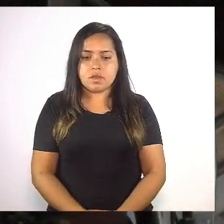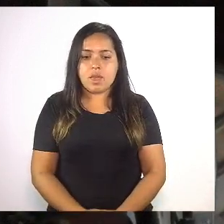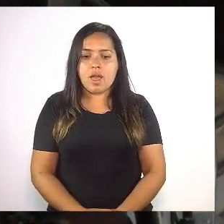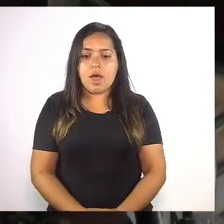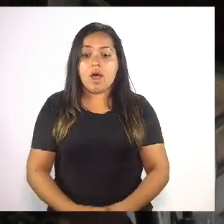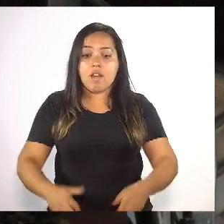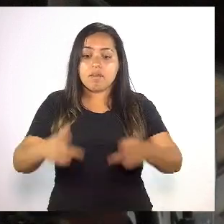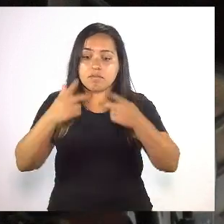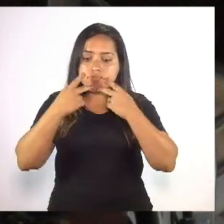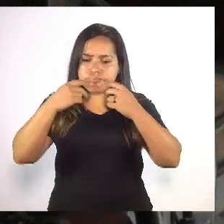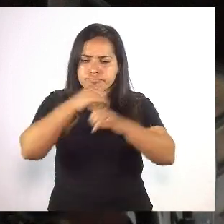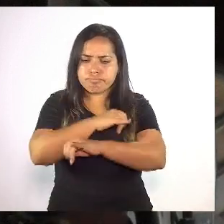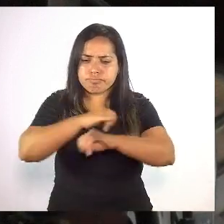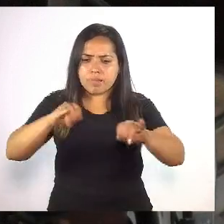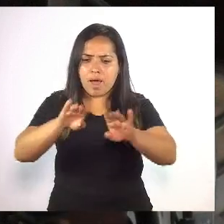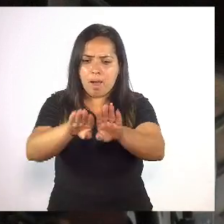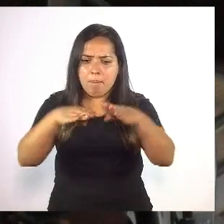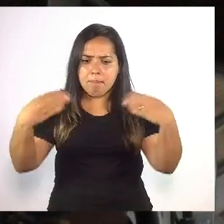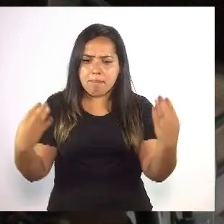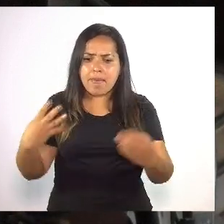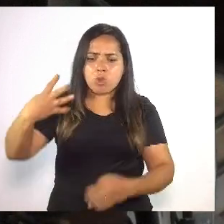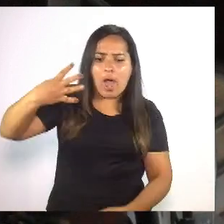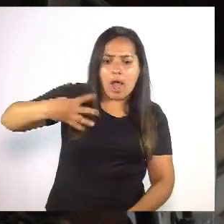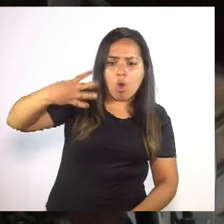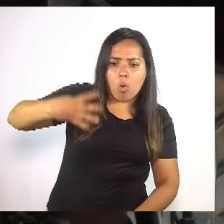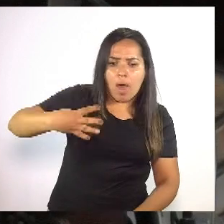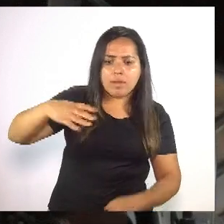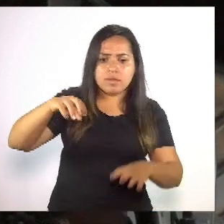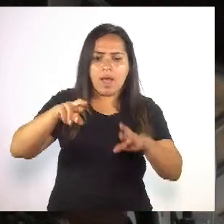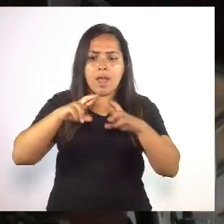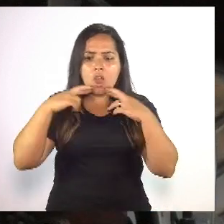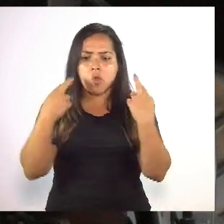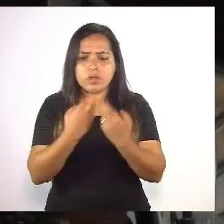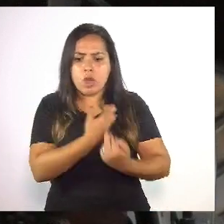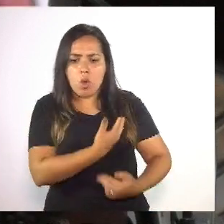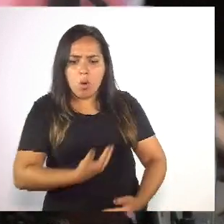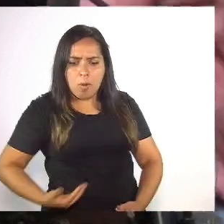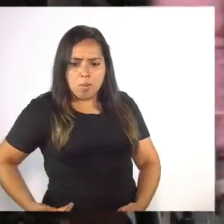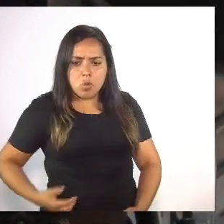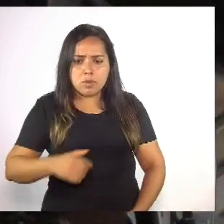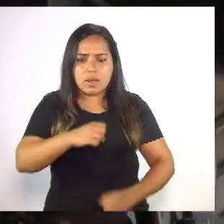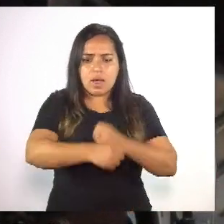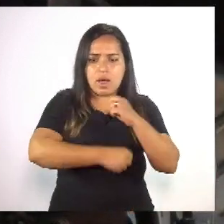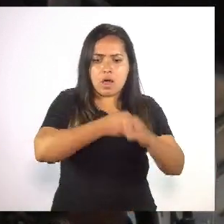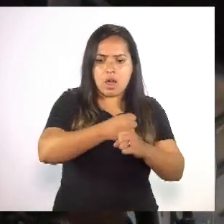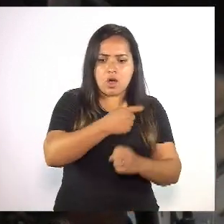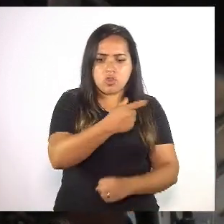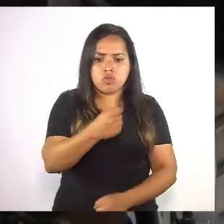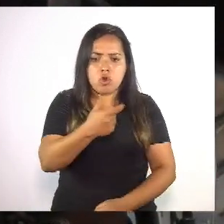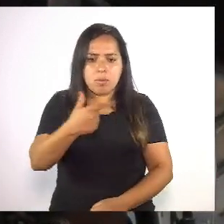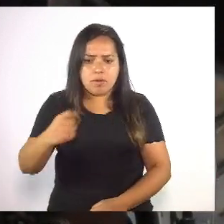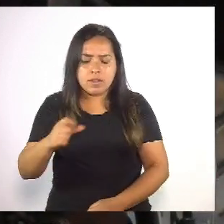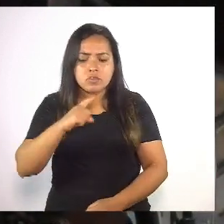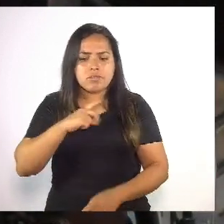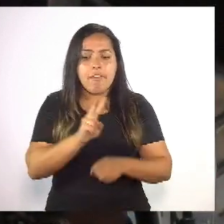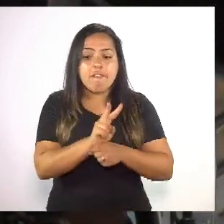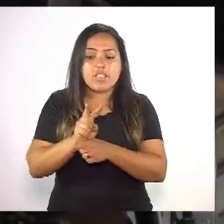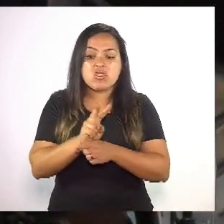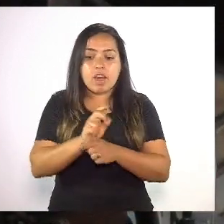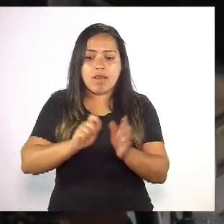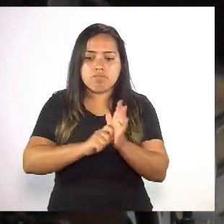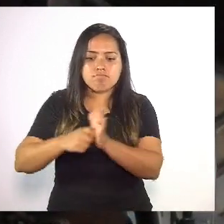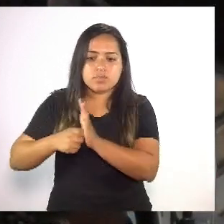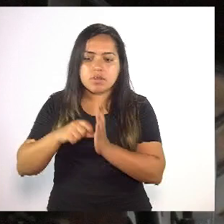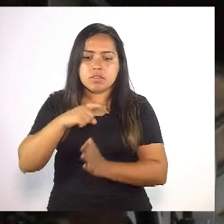Declaro aberta a 4ª audiência pública de 2020 da Comissão de Orçamento, Fiscalização Financeira e Controle